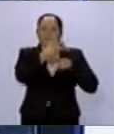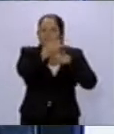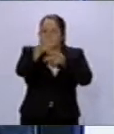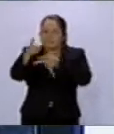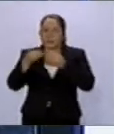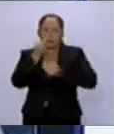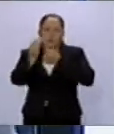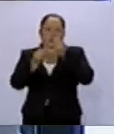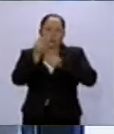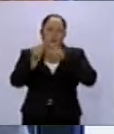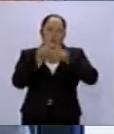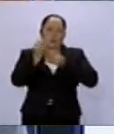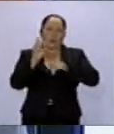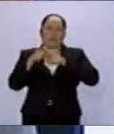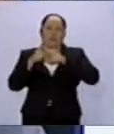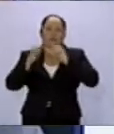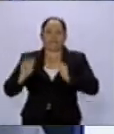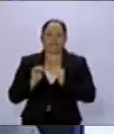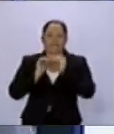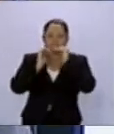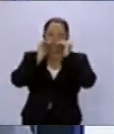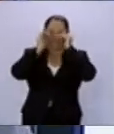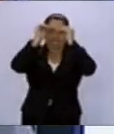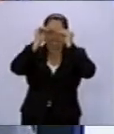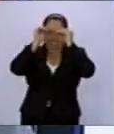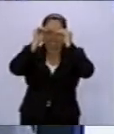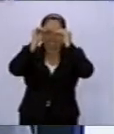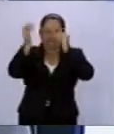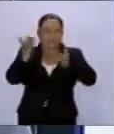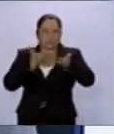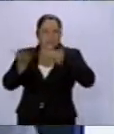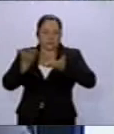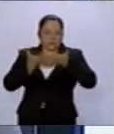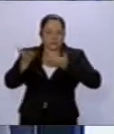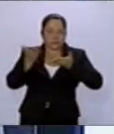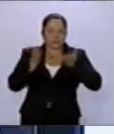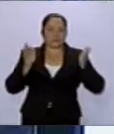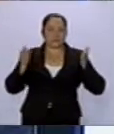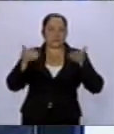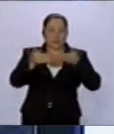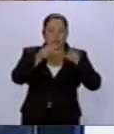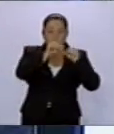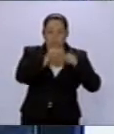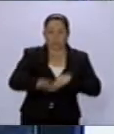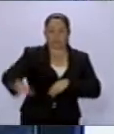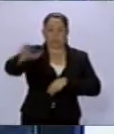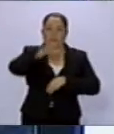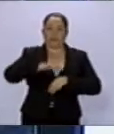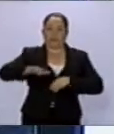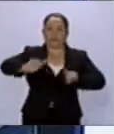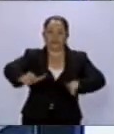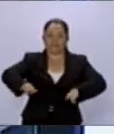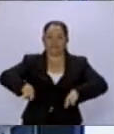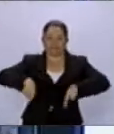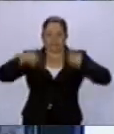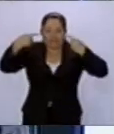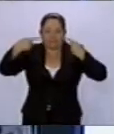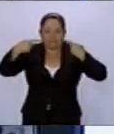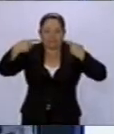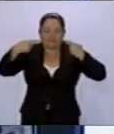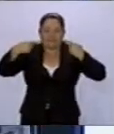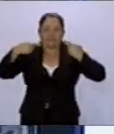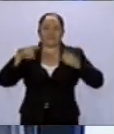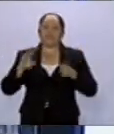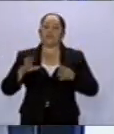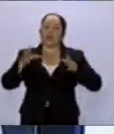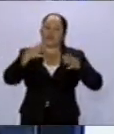condição de ascensão funcional de mobilidade no ano no campo do território que dê a condição da superação da supercarização das